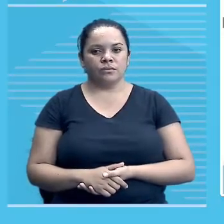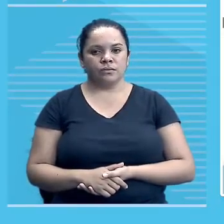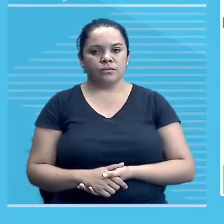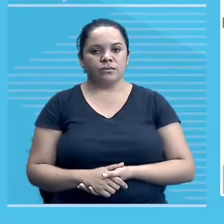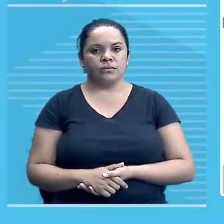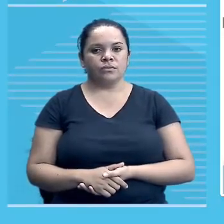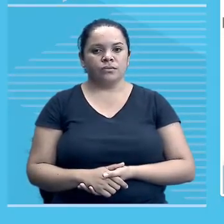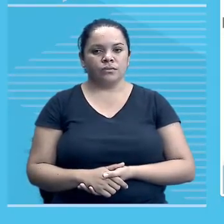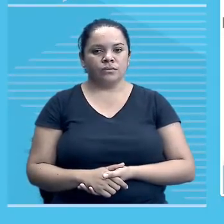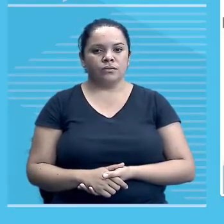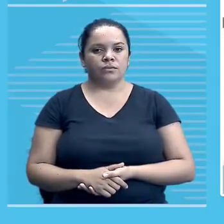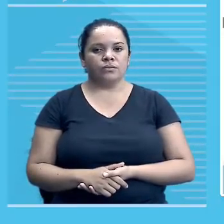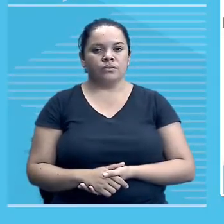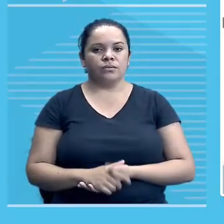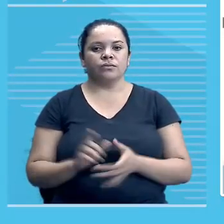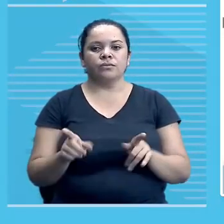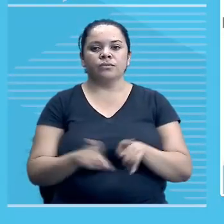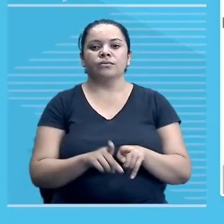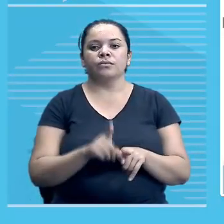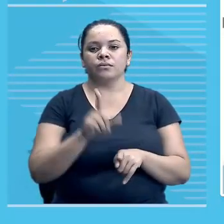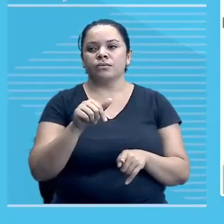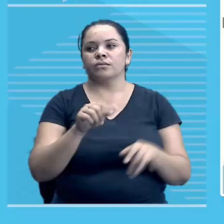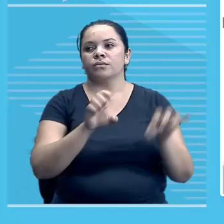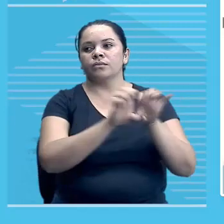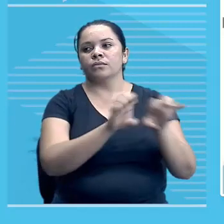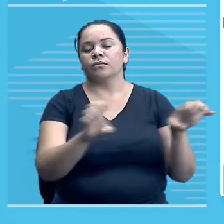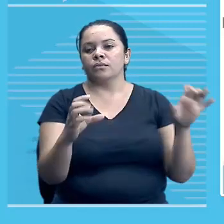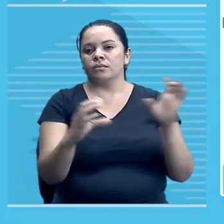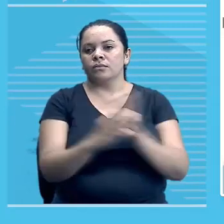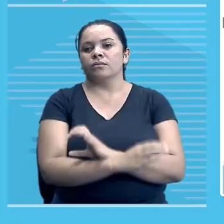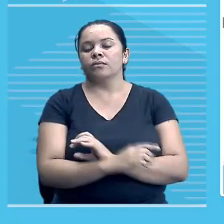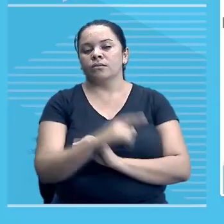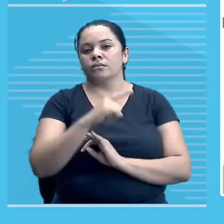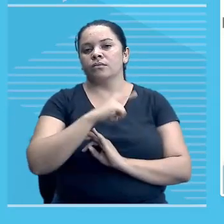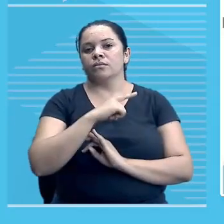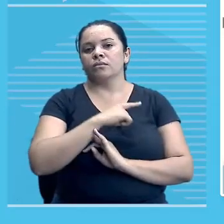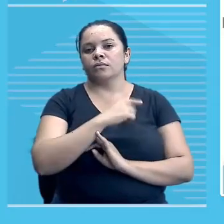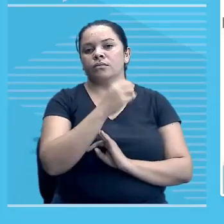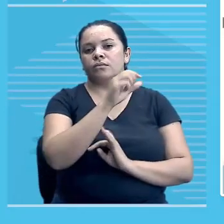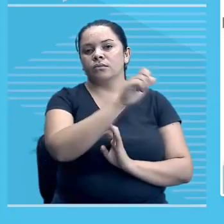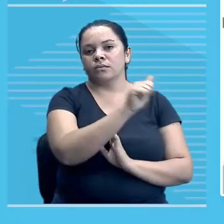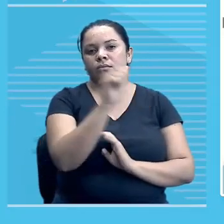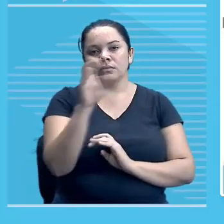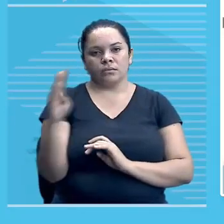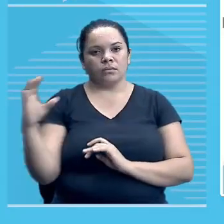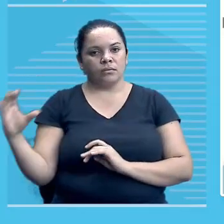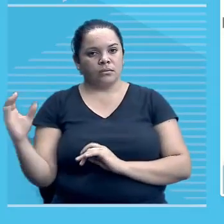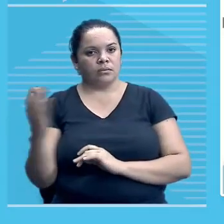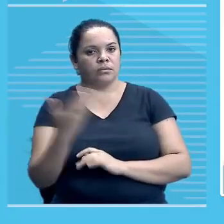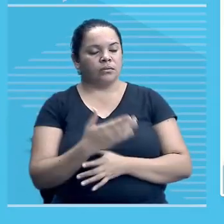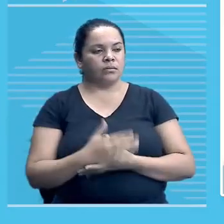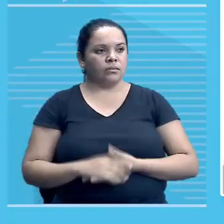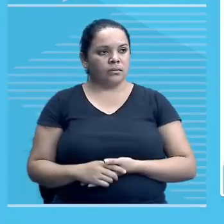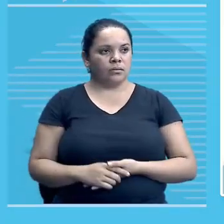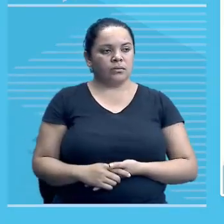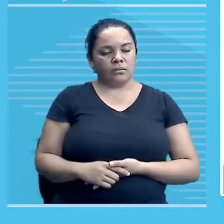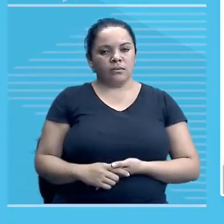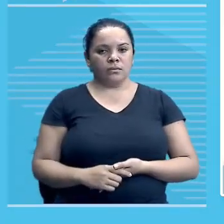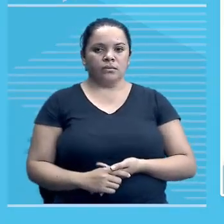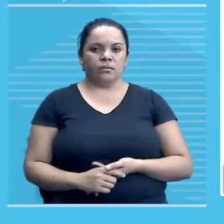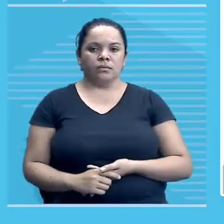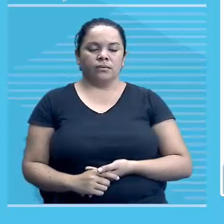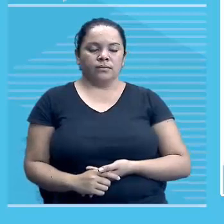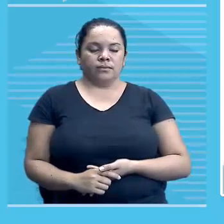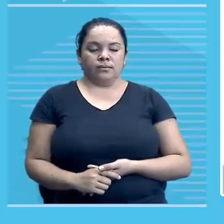Aqui também é uma equação completa. Eu tenho aqui os três coeficientes, o A, o B e o C. E